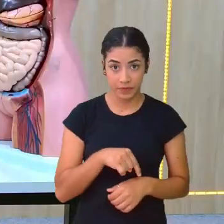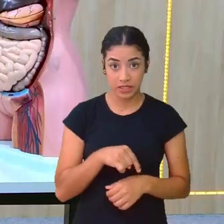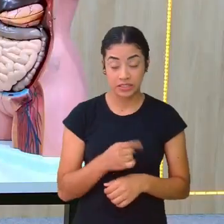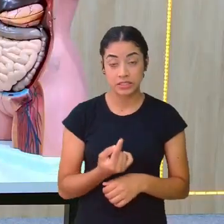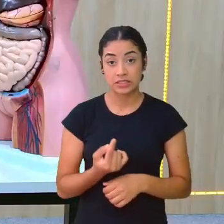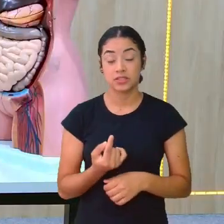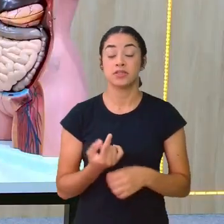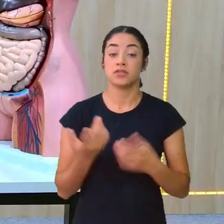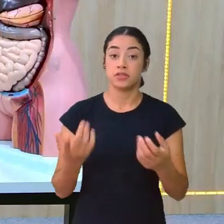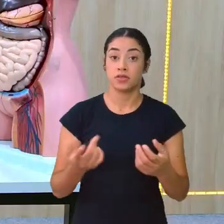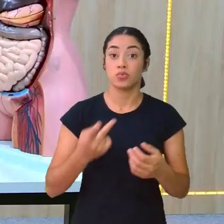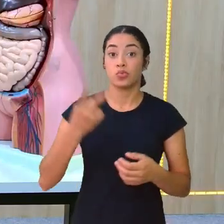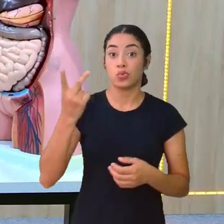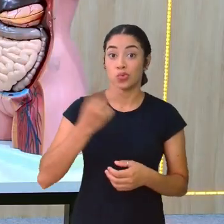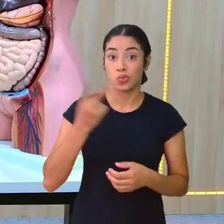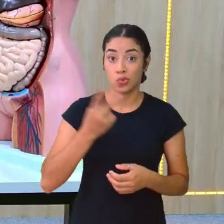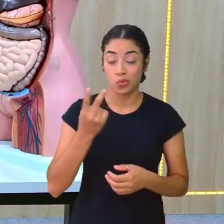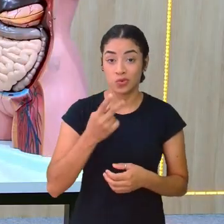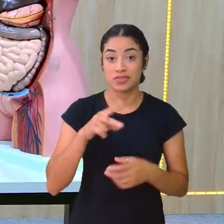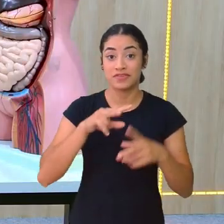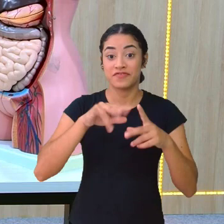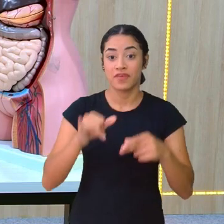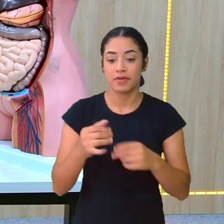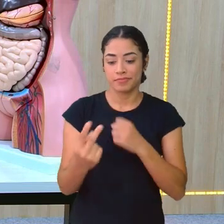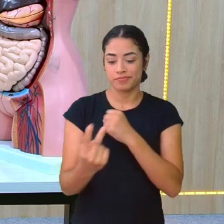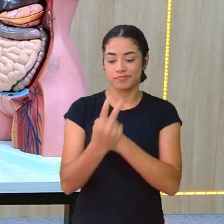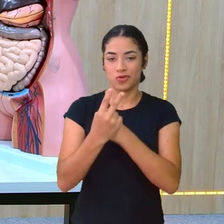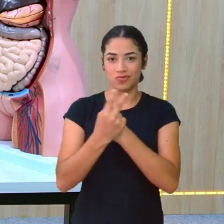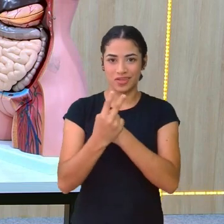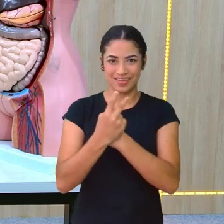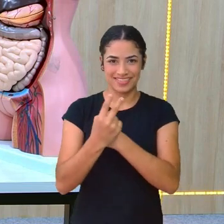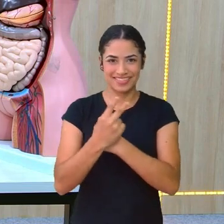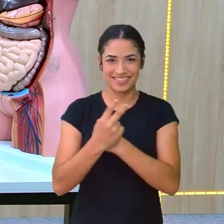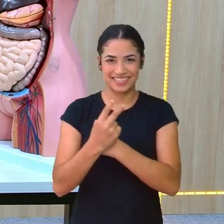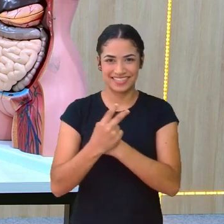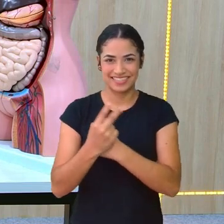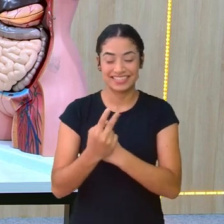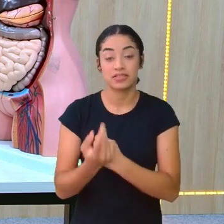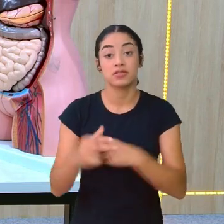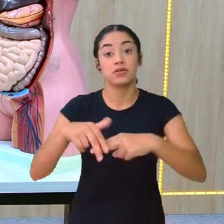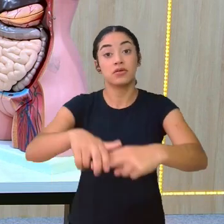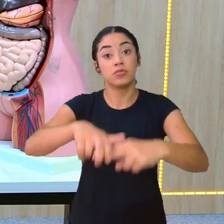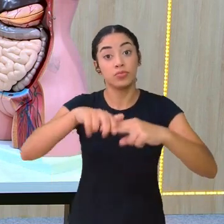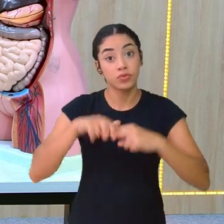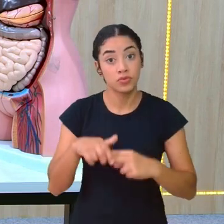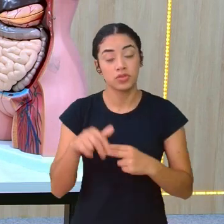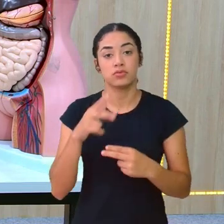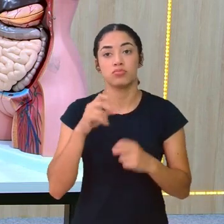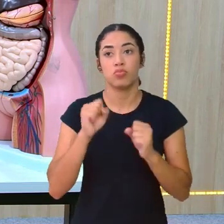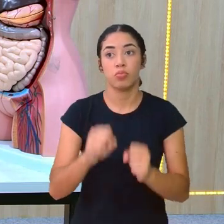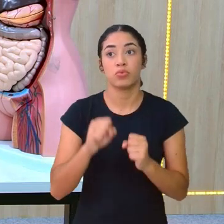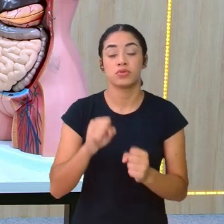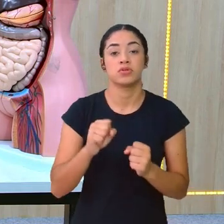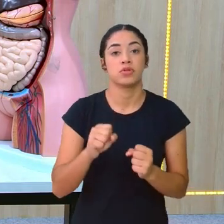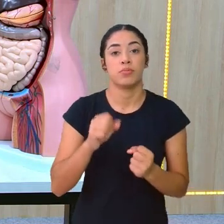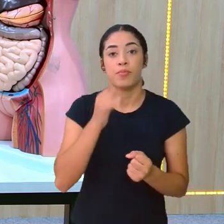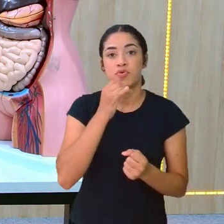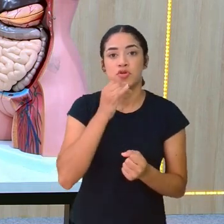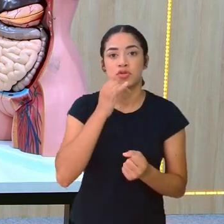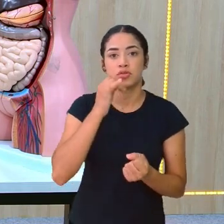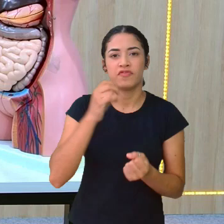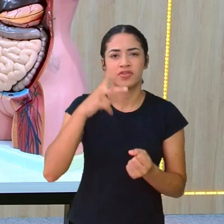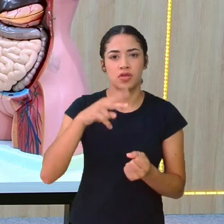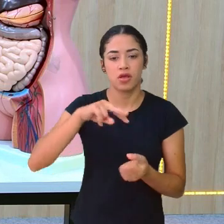inferior, esse bolo alimentar está sendo protegido. Por isso, gente, que até mesmo de cabeça para baixo podemos